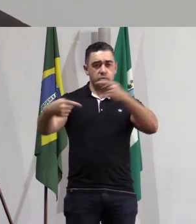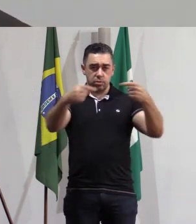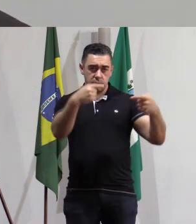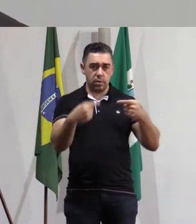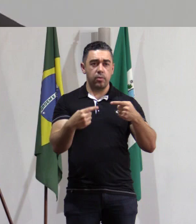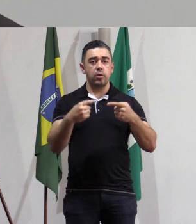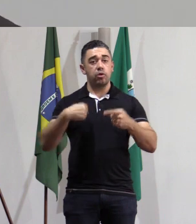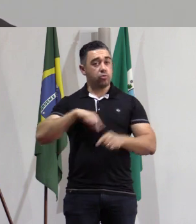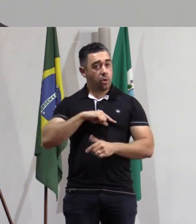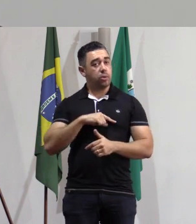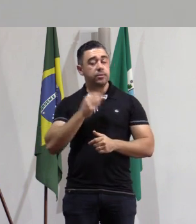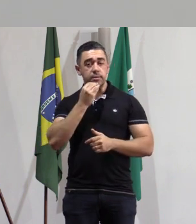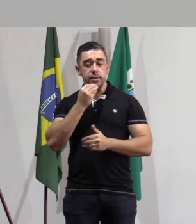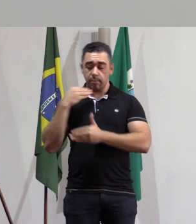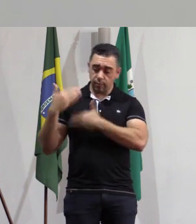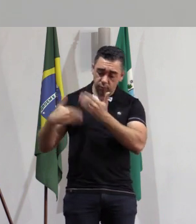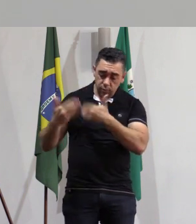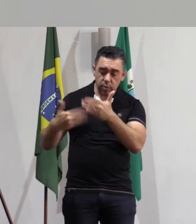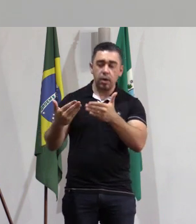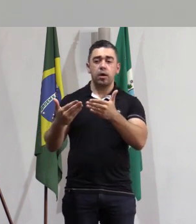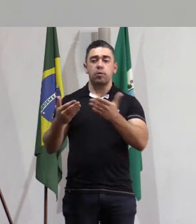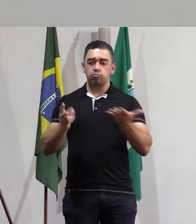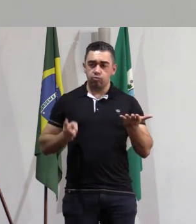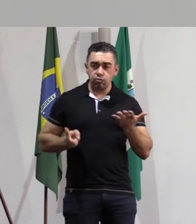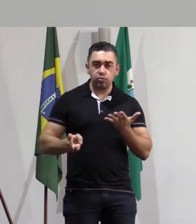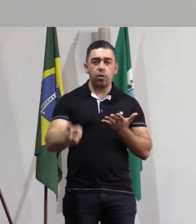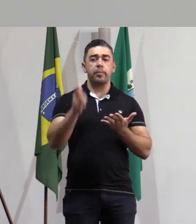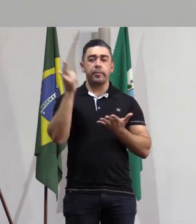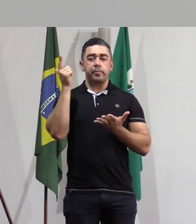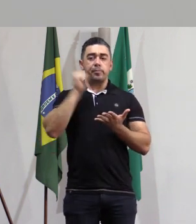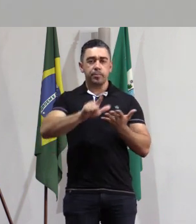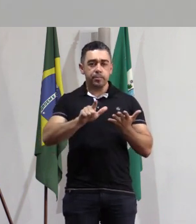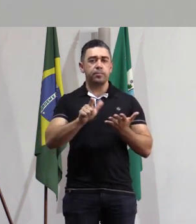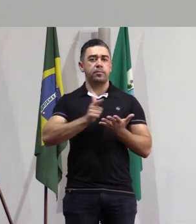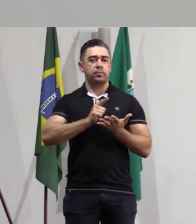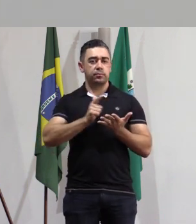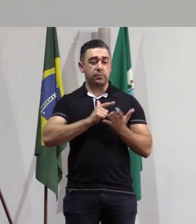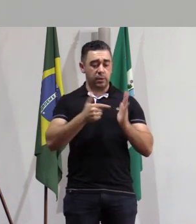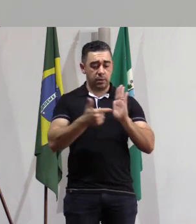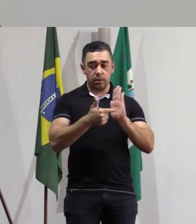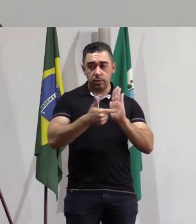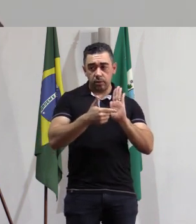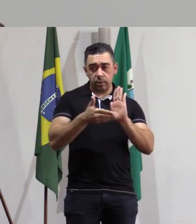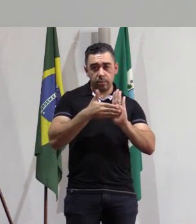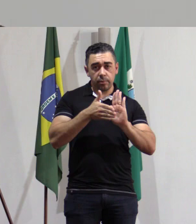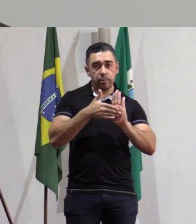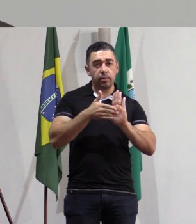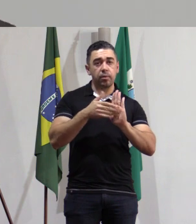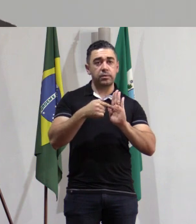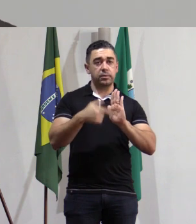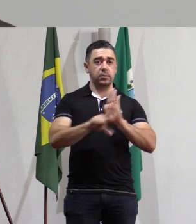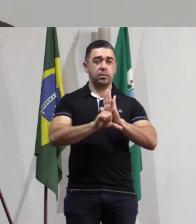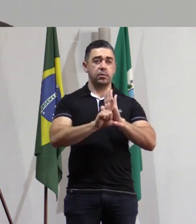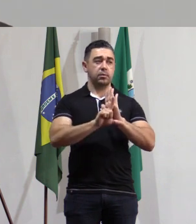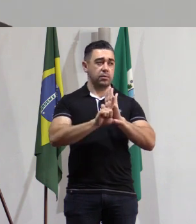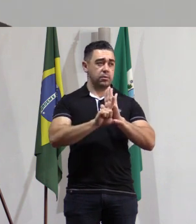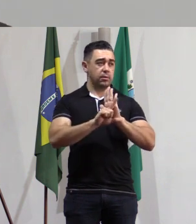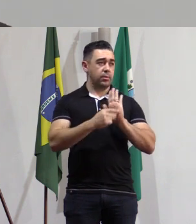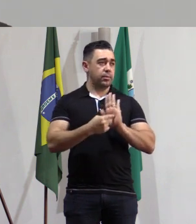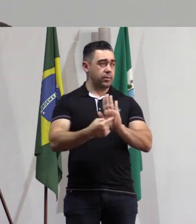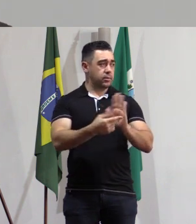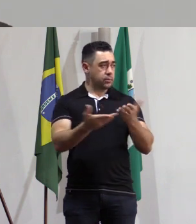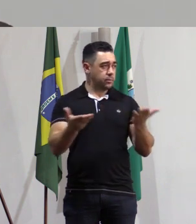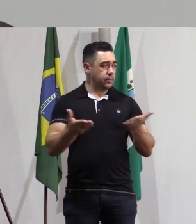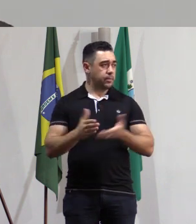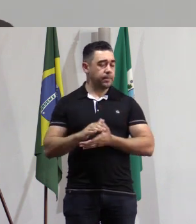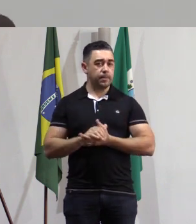evoluirmos, é caminharmos para chegarmos numa posição diante desse projeto de lei apresentado.